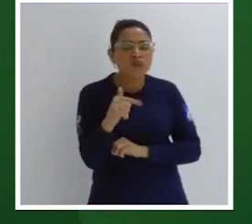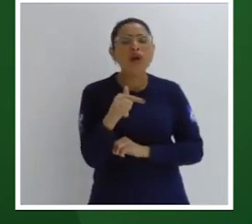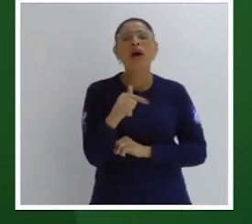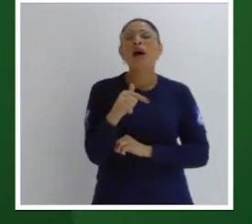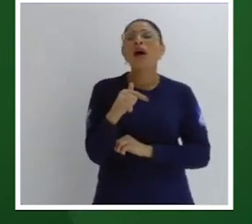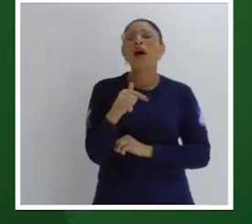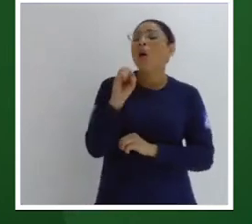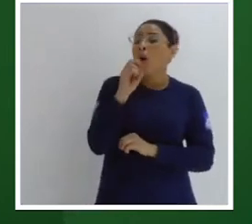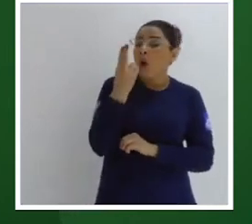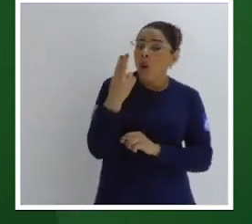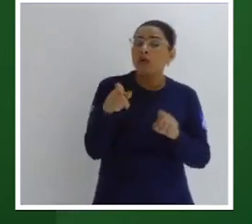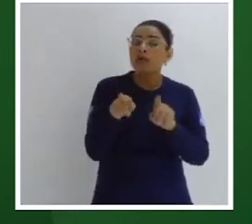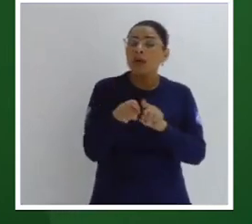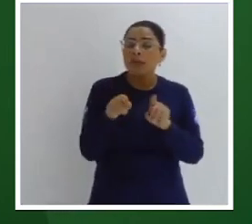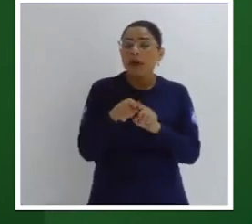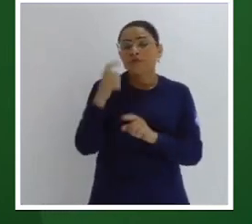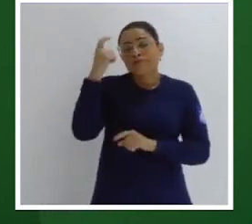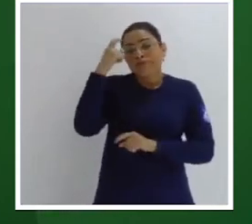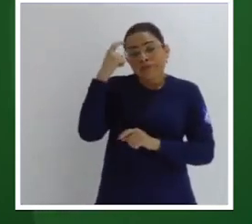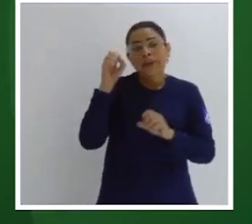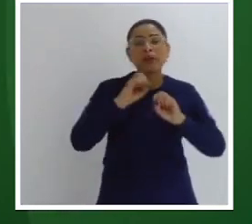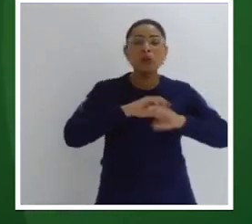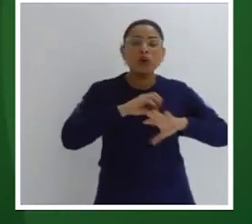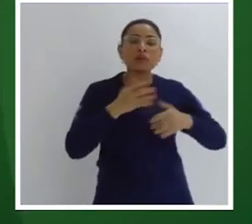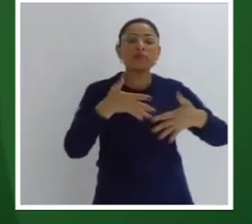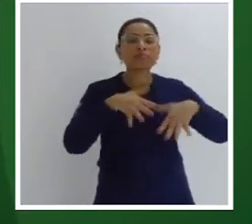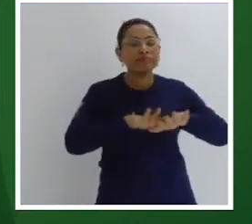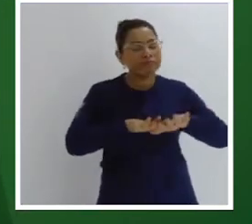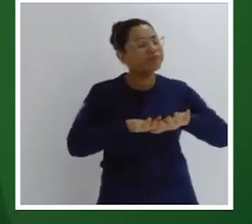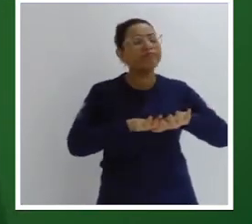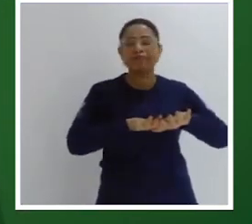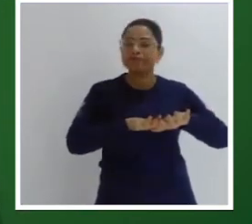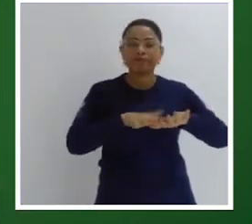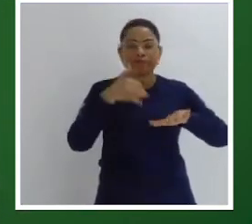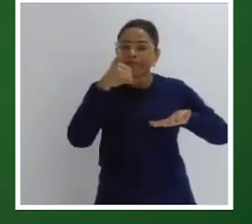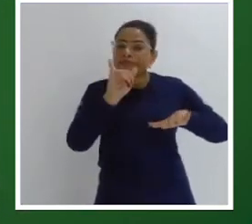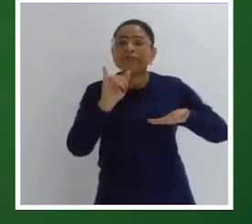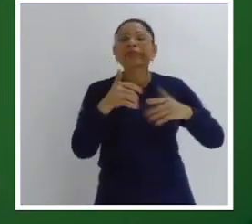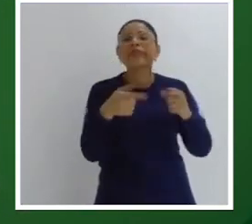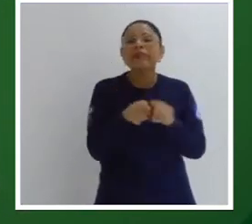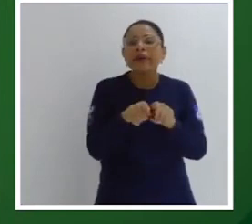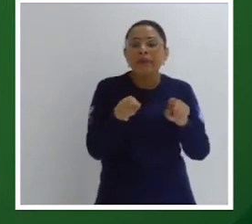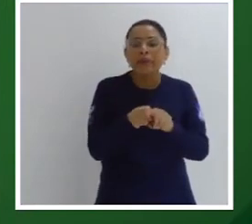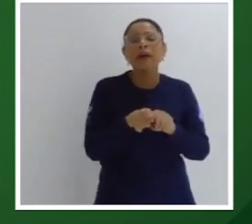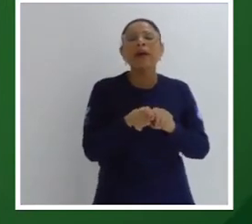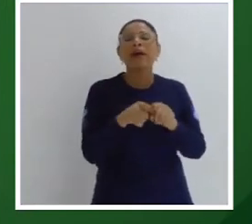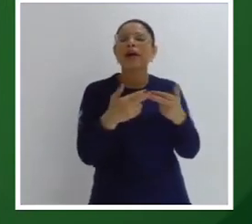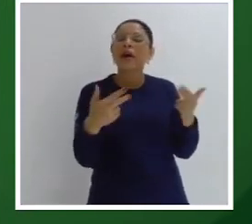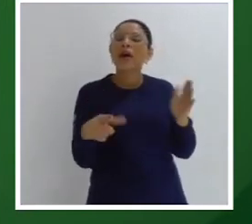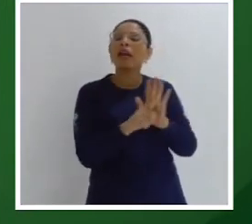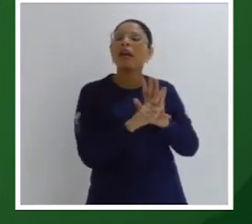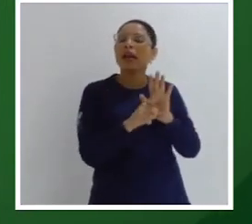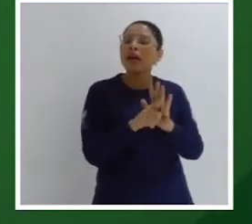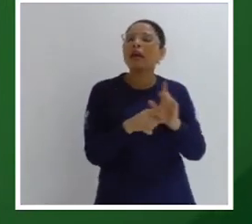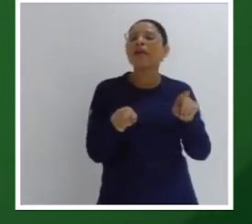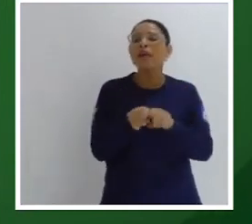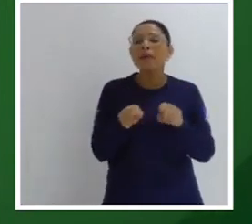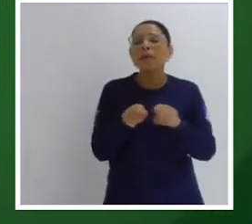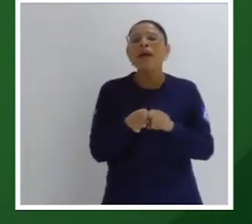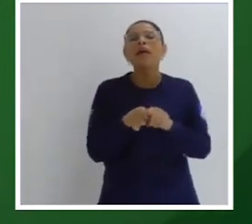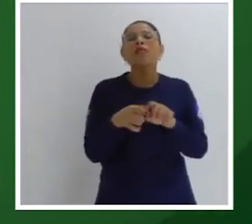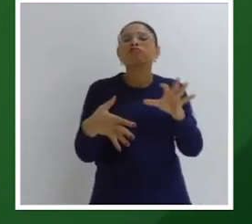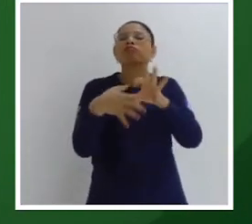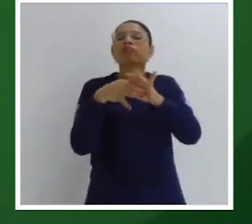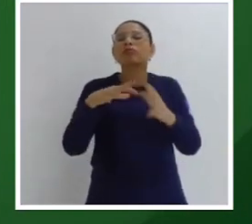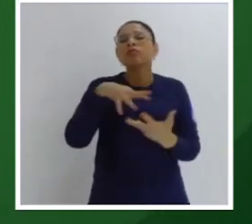a respeito da inclusão educacional totalmente equivocada em relação até os preceitos legais e os acordos internacionais dos